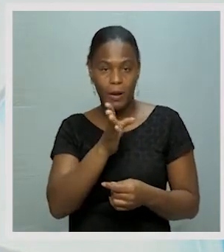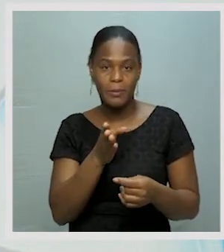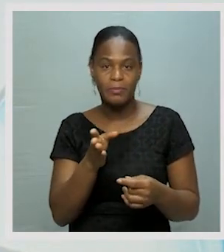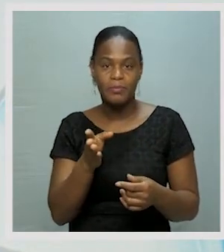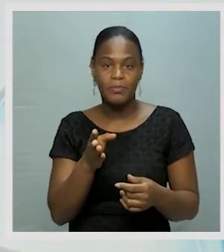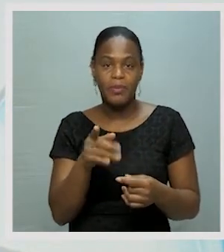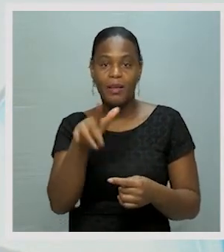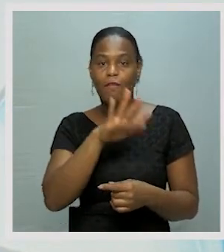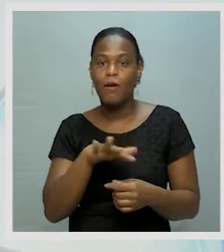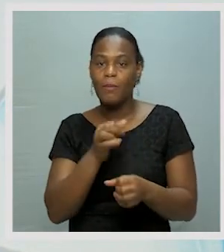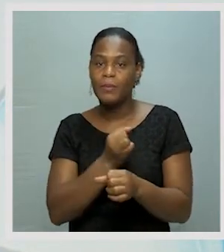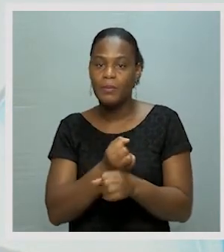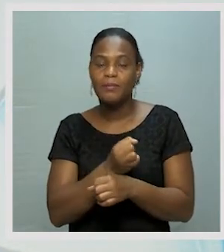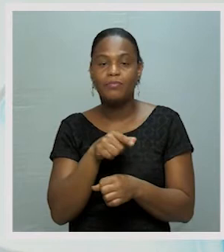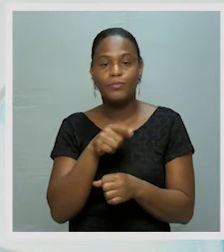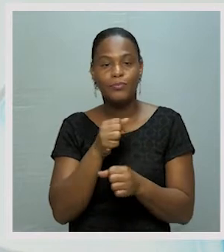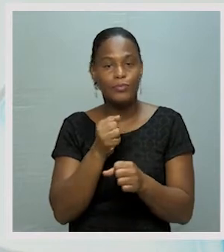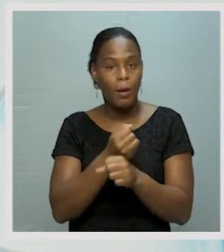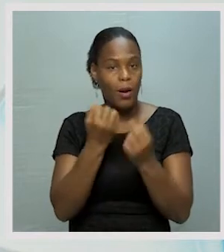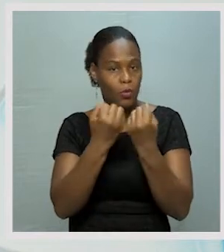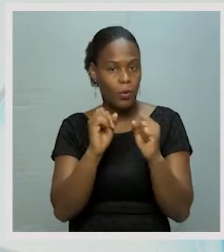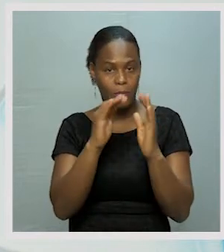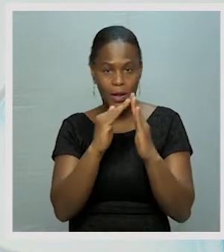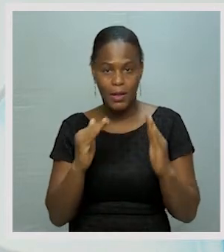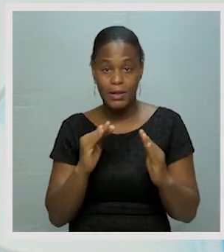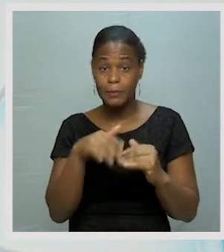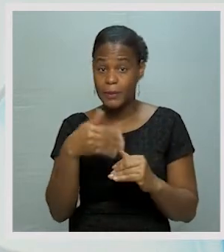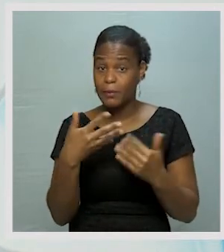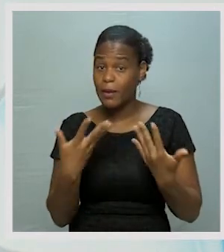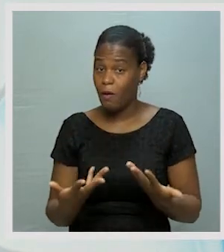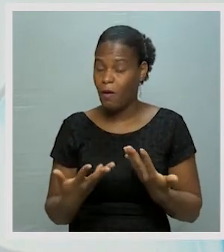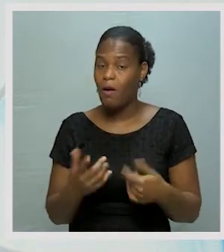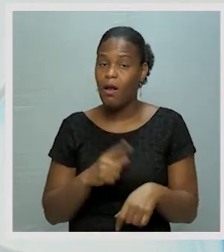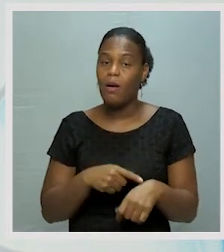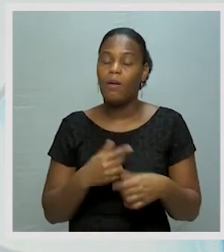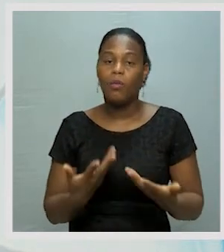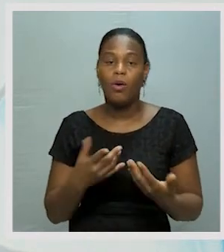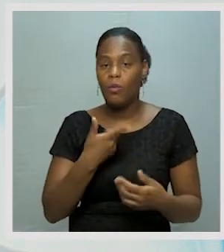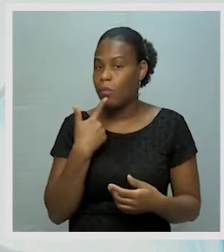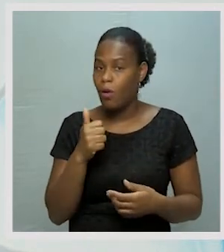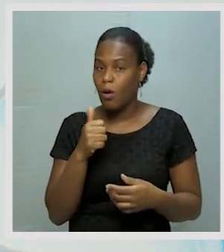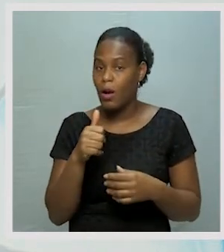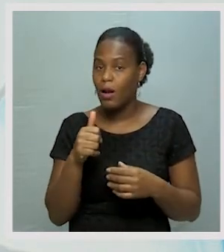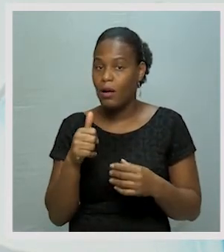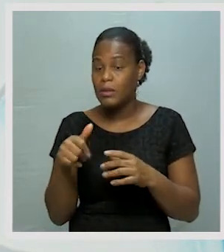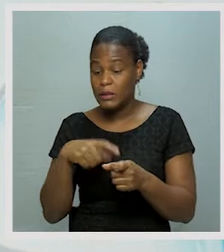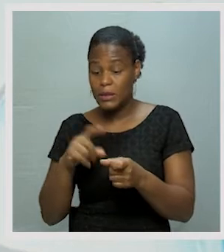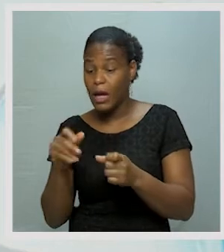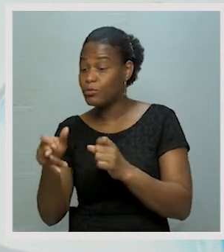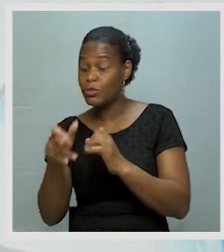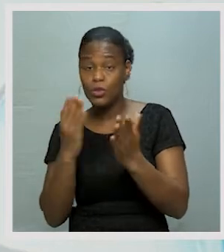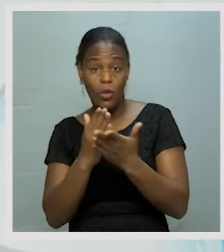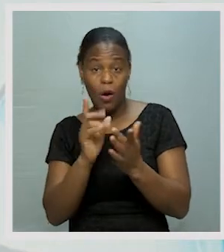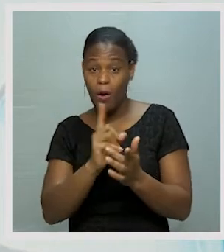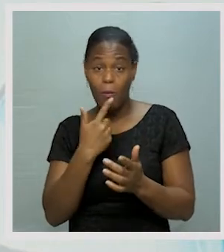de trabalhar, neste trabalho autônomo em casa, sobretudo neste momento onde nós não podemos sair e ir para a escola. Por isso, mostrem esta